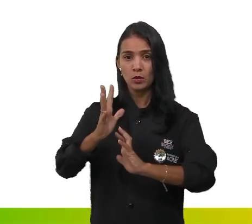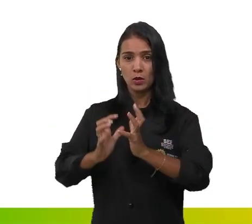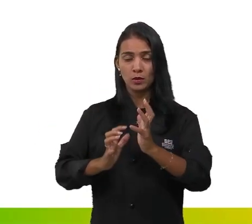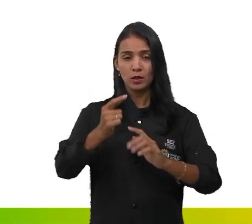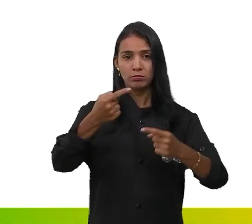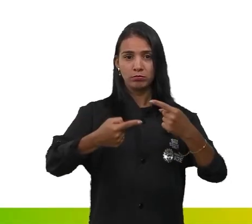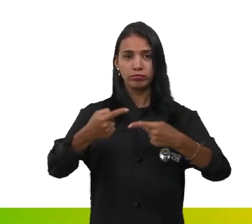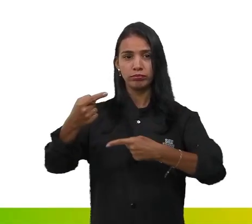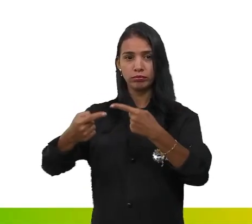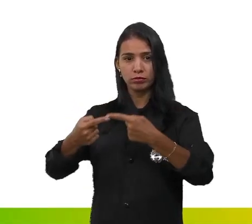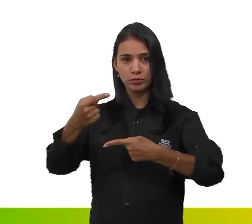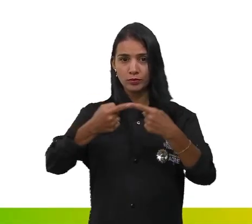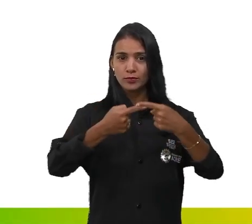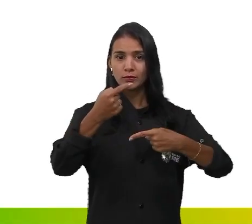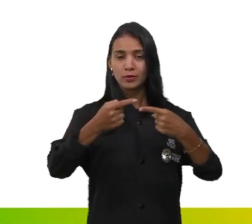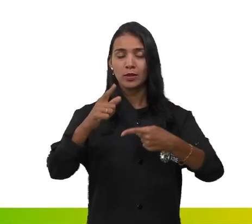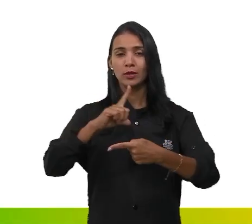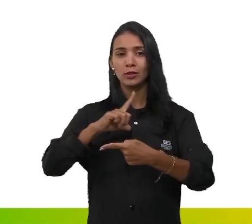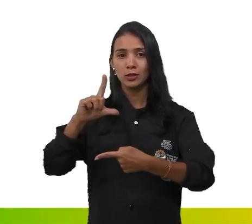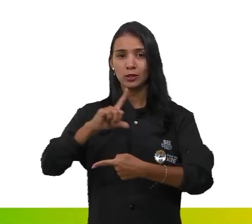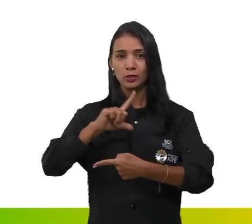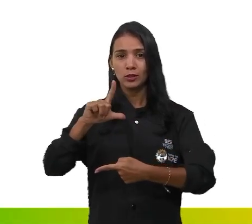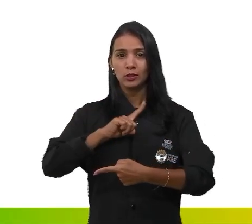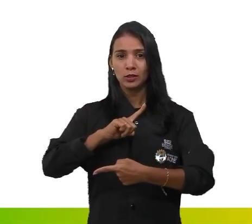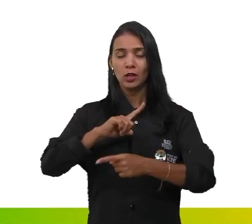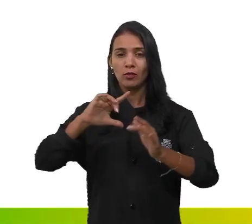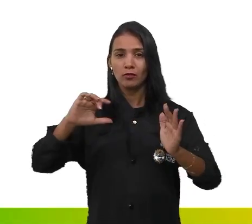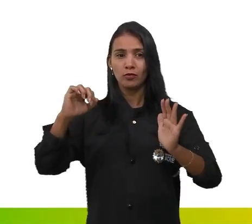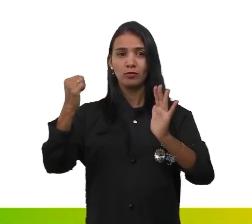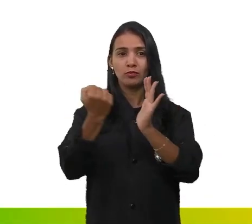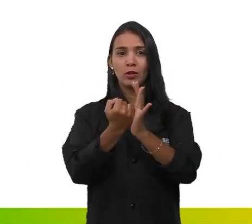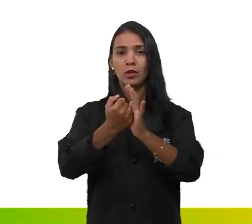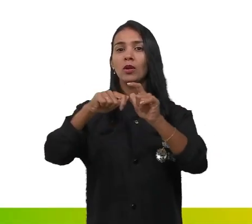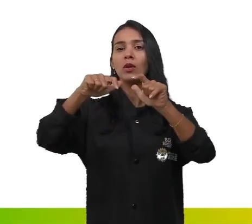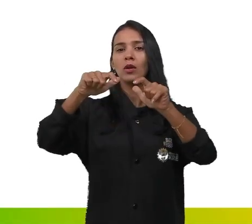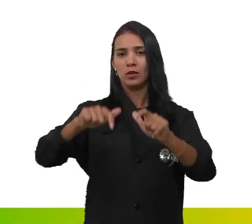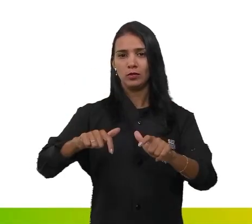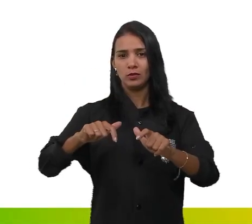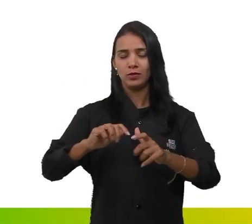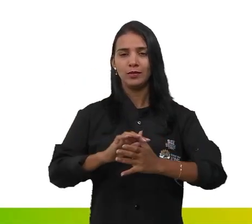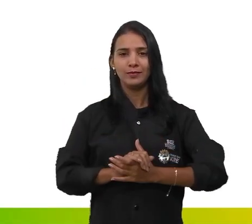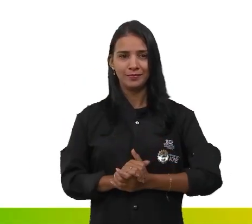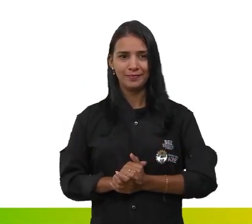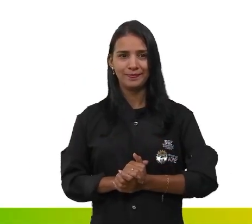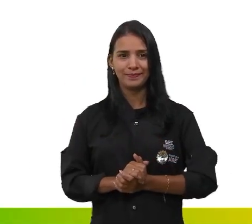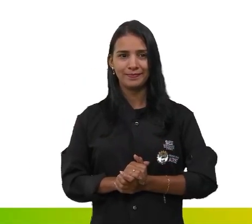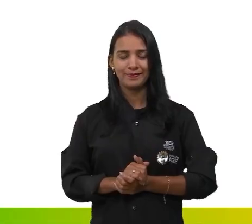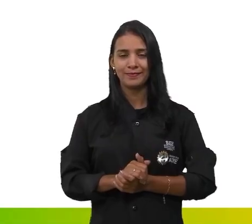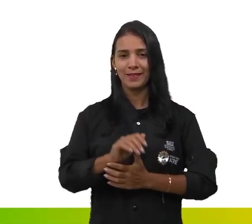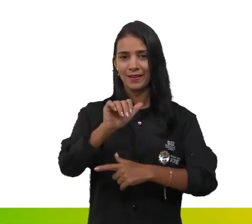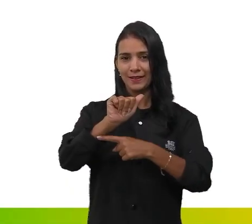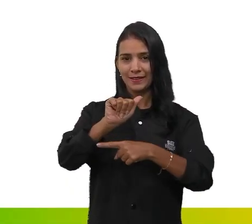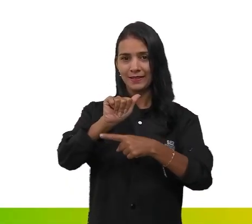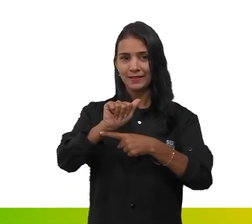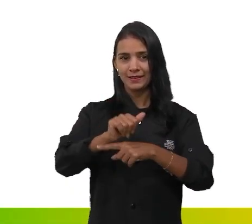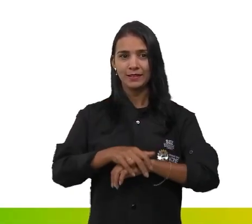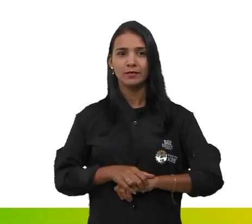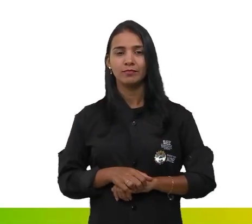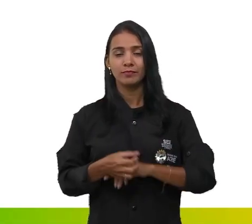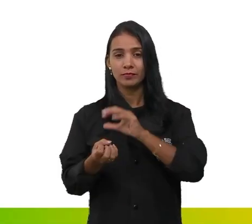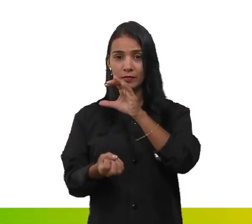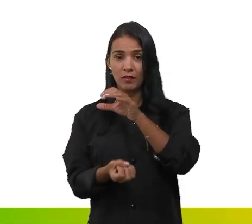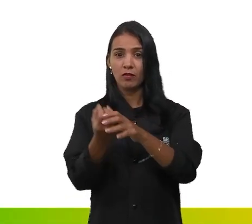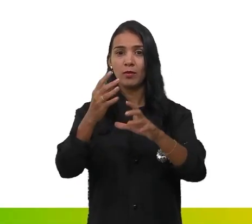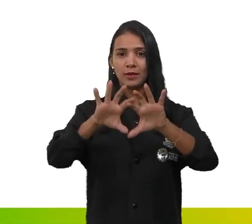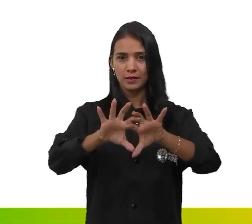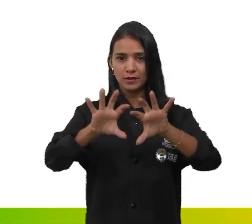superpotências teve sua expressão emblemática no ou na. Vamos lá. Letra A, na formação do